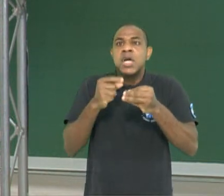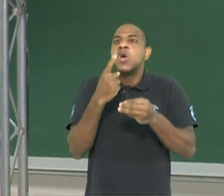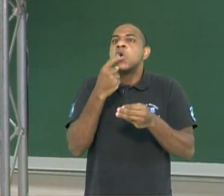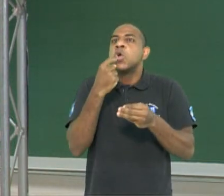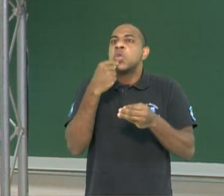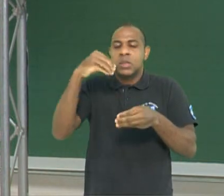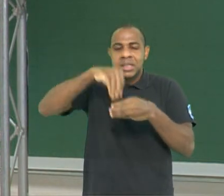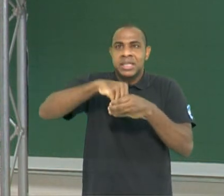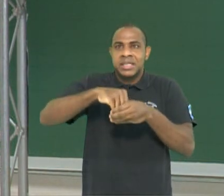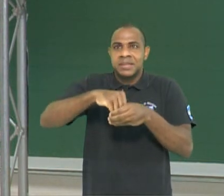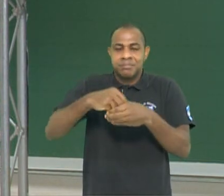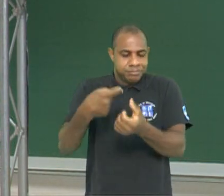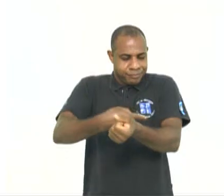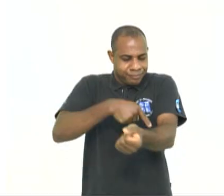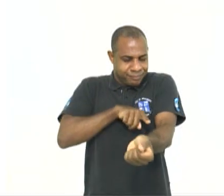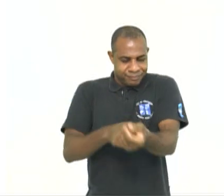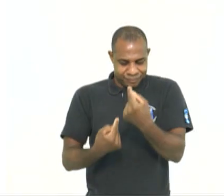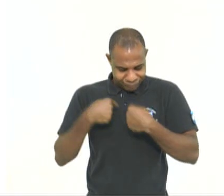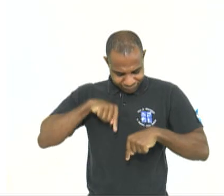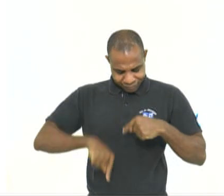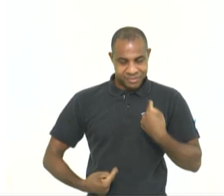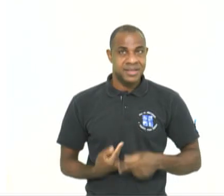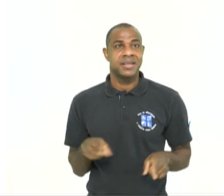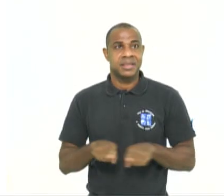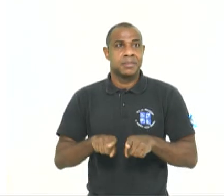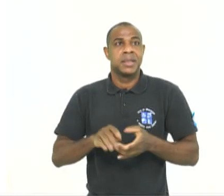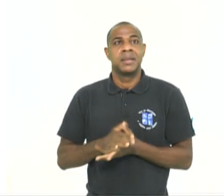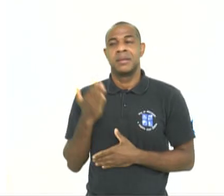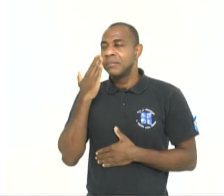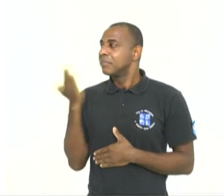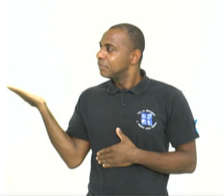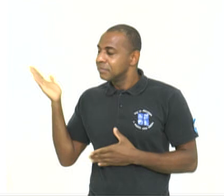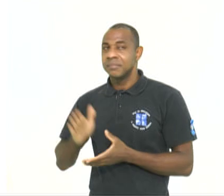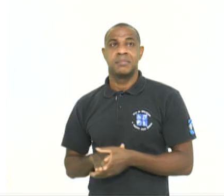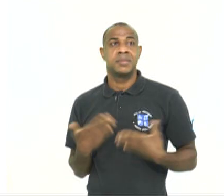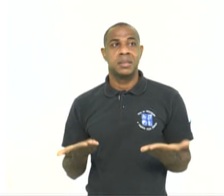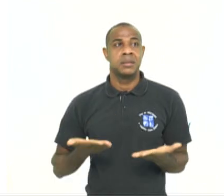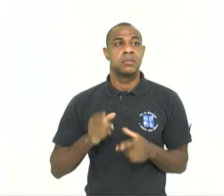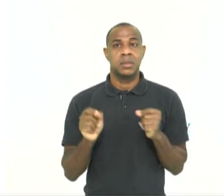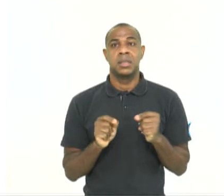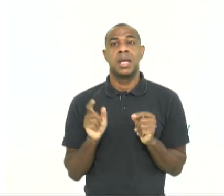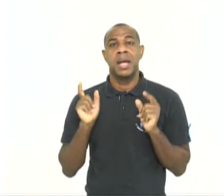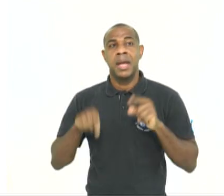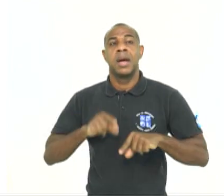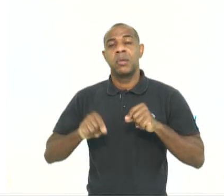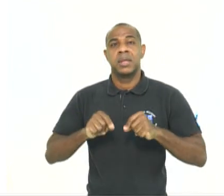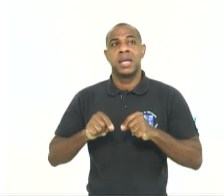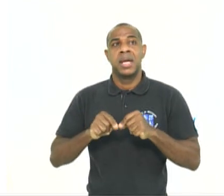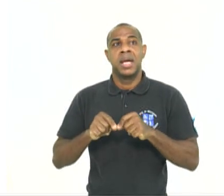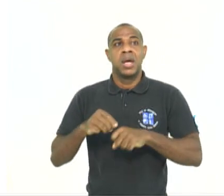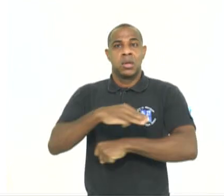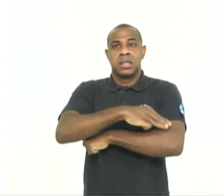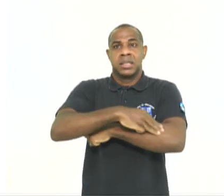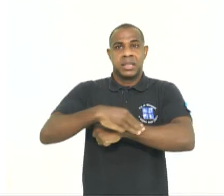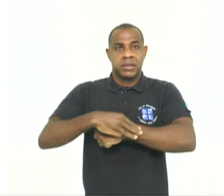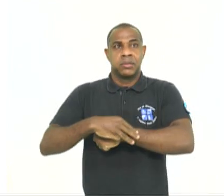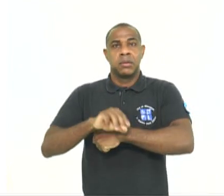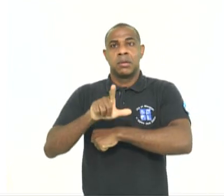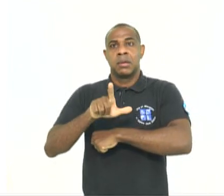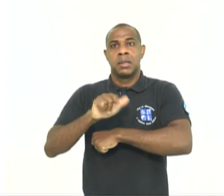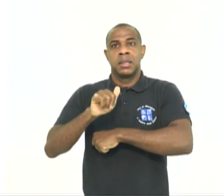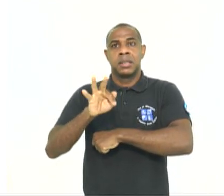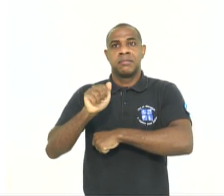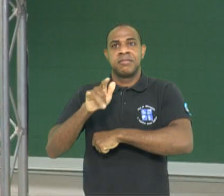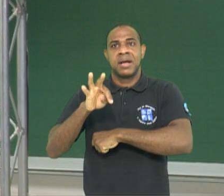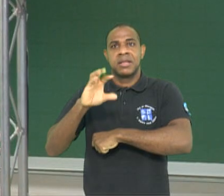de glóbulo branco ali, que eles dirigem-se para órgãos que são considerados, né, tecidos linfáticos, nos quais se reproduzem, né?